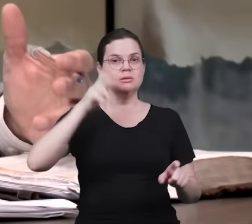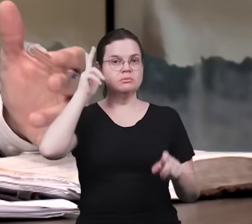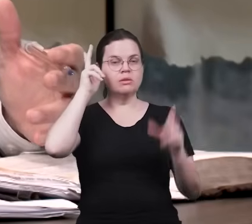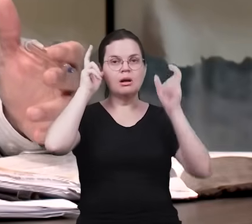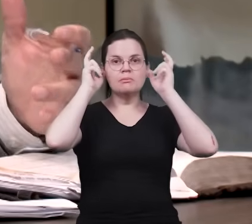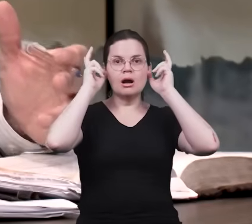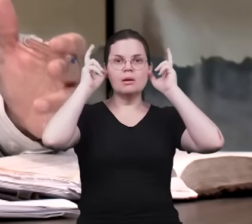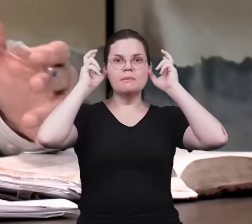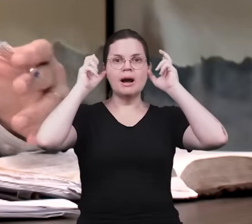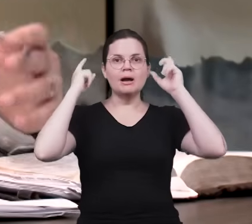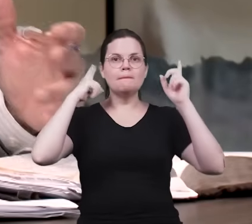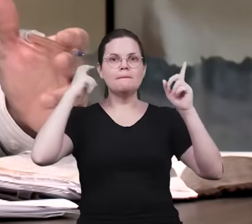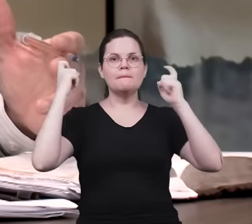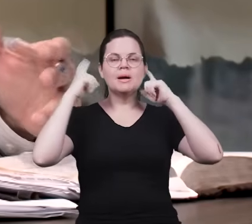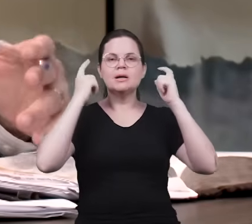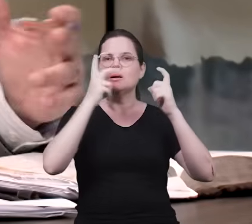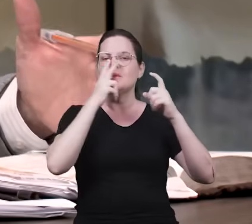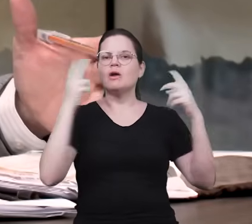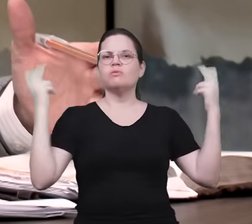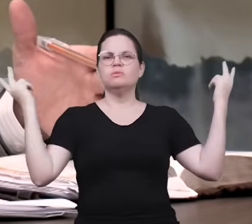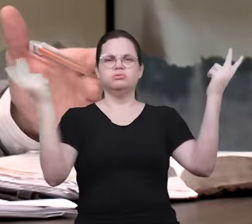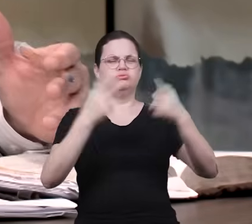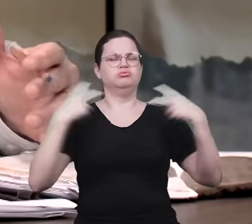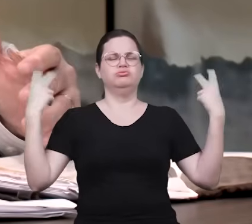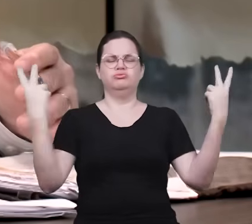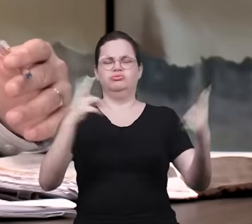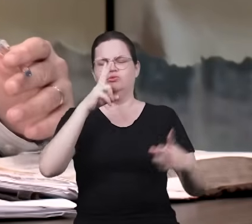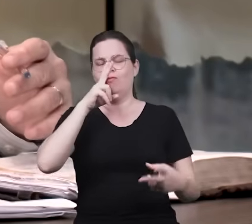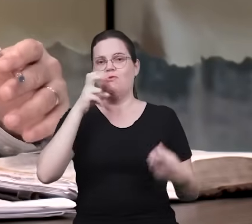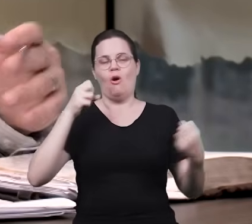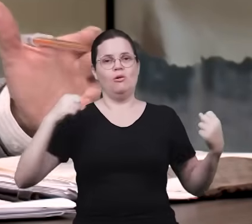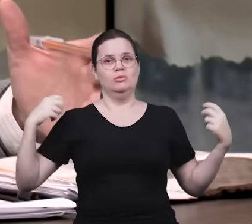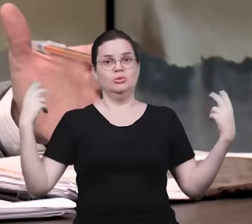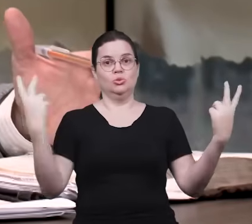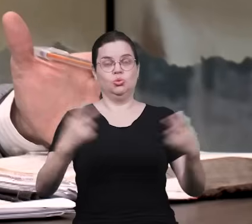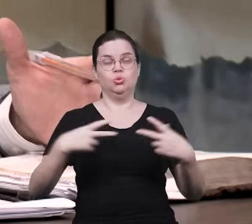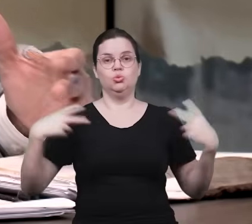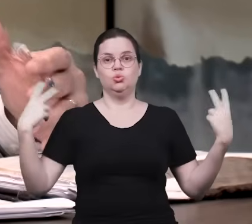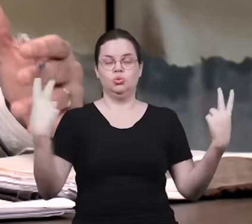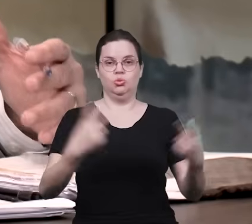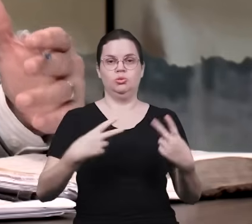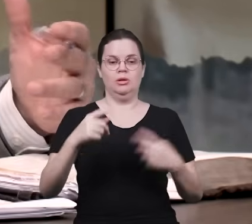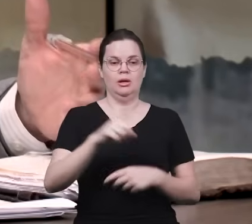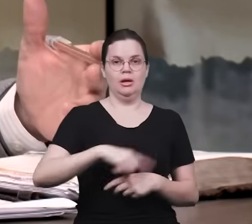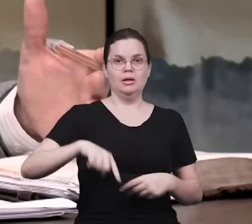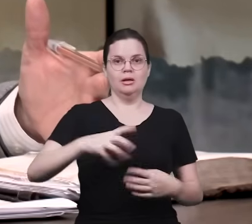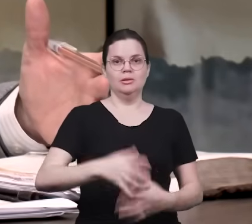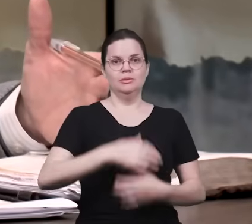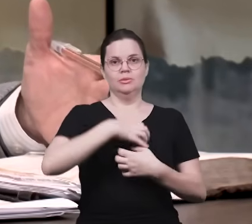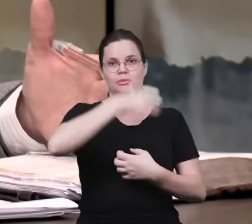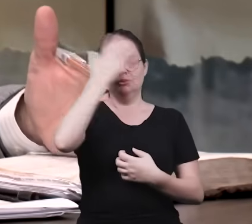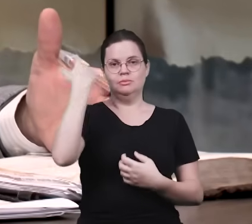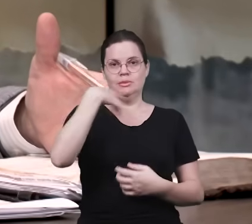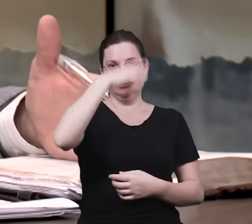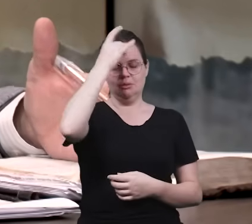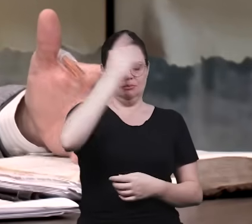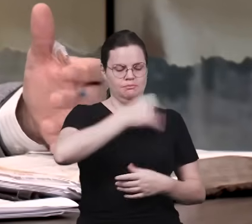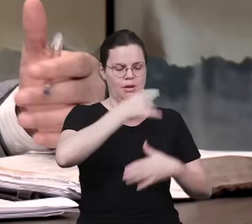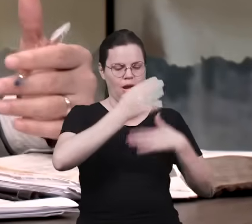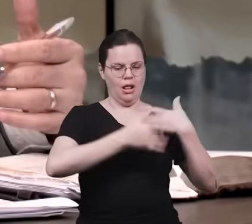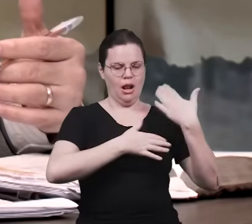ali um som como de um vento veemente, e todos eles foram batizados com o Espírito